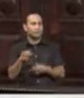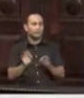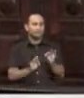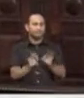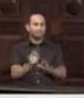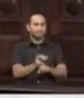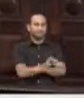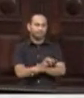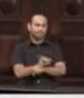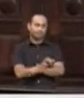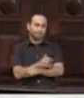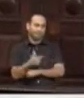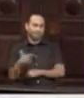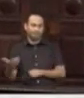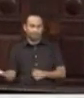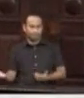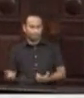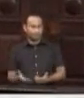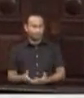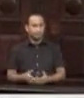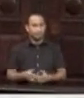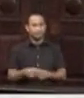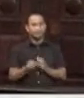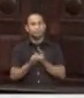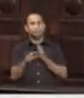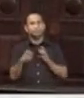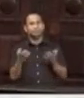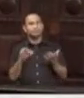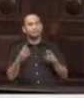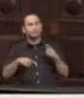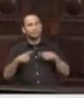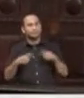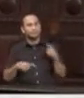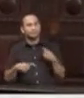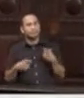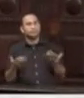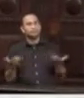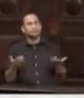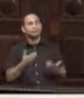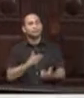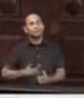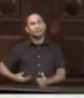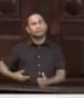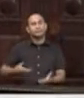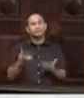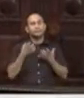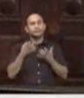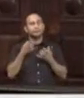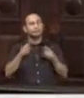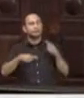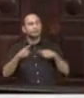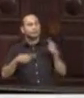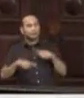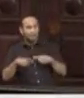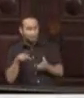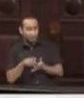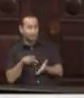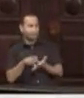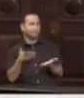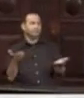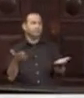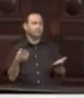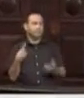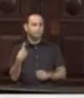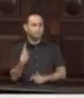O governo não quer discutir a Lei Candir, o governo não quer discutir uma reforma tributária de verdade, onde a gente